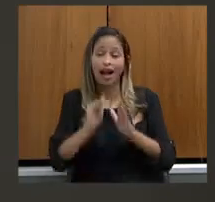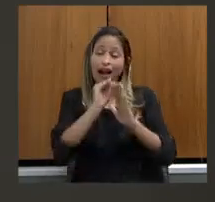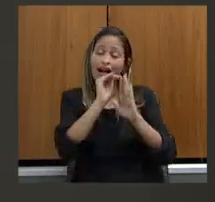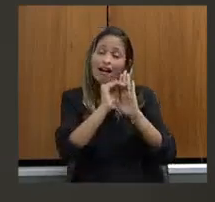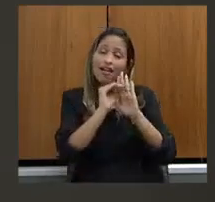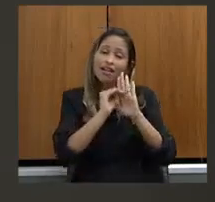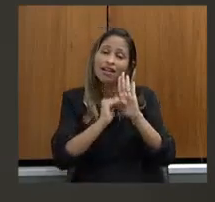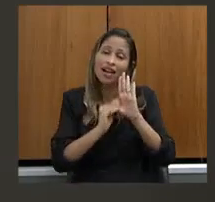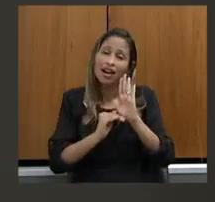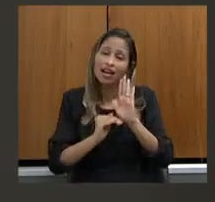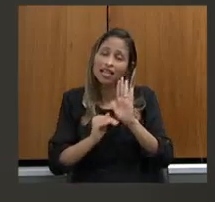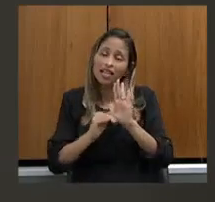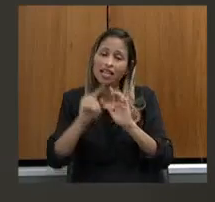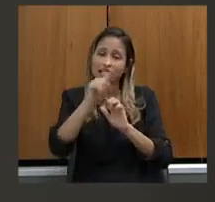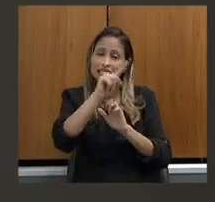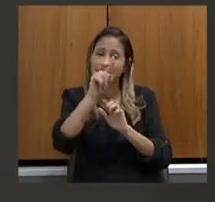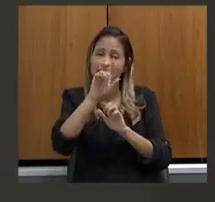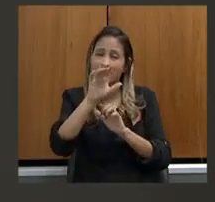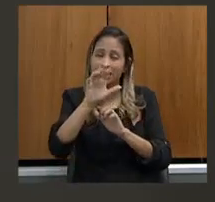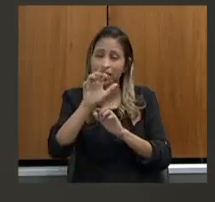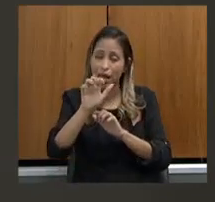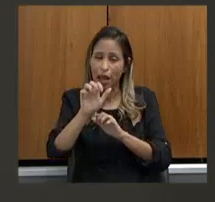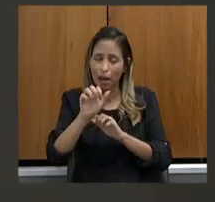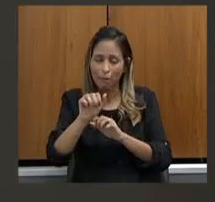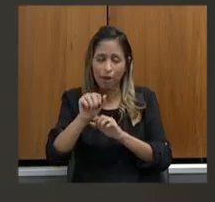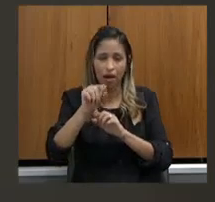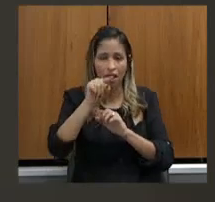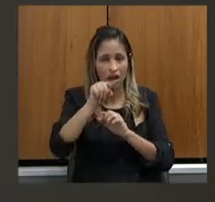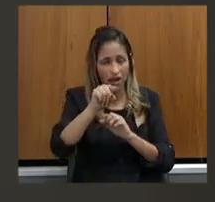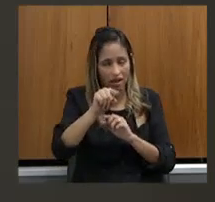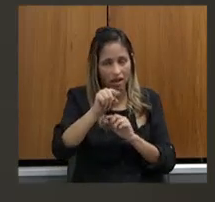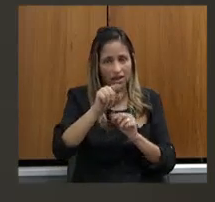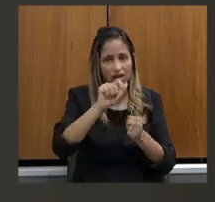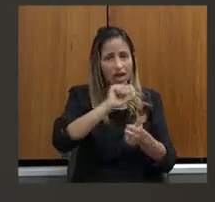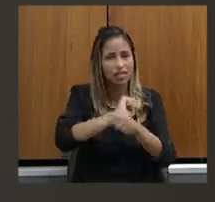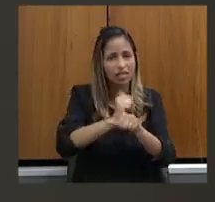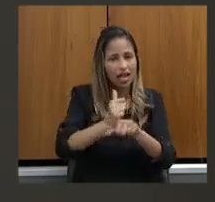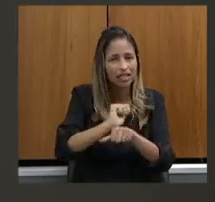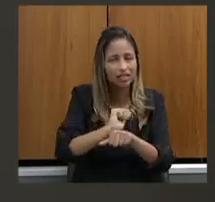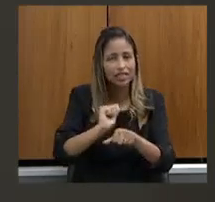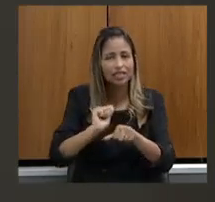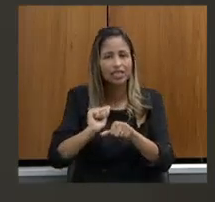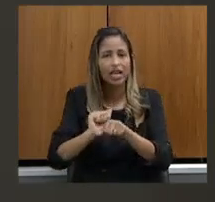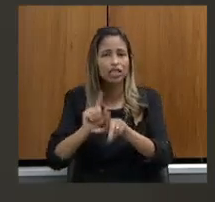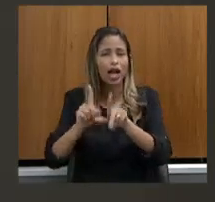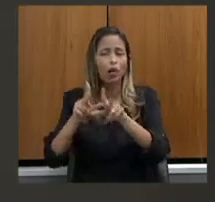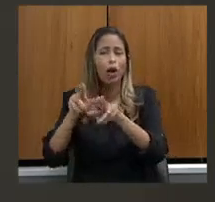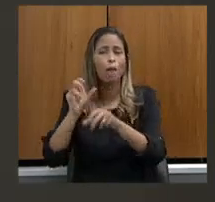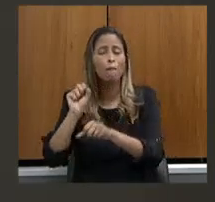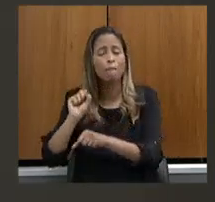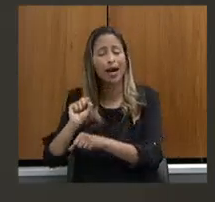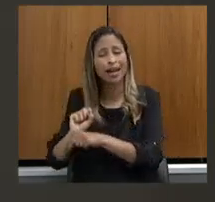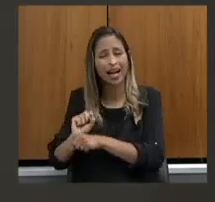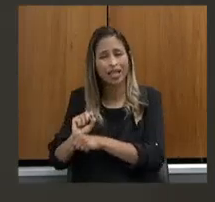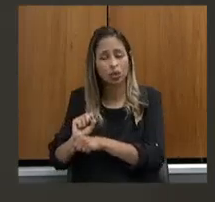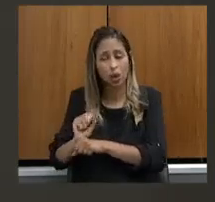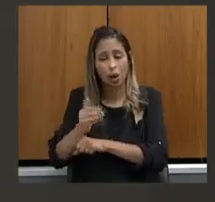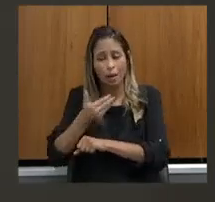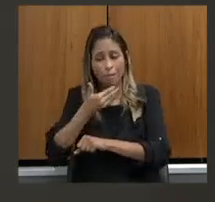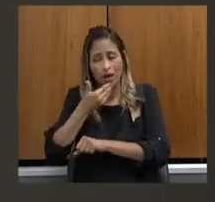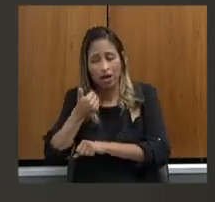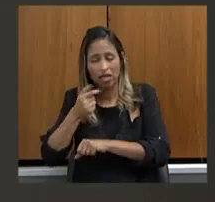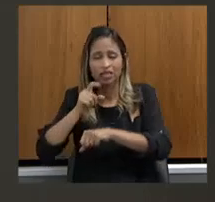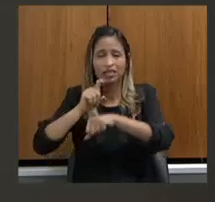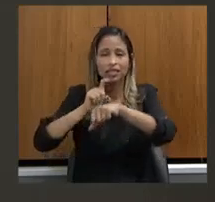da gestão Zema na medida em que a decisão estratégica foi de jogar parado aproveitando melhorias